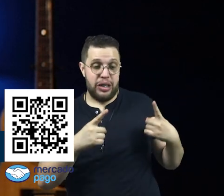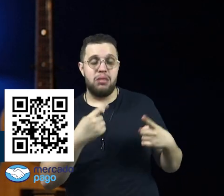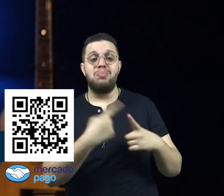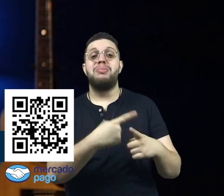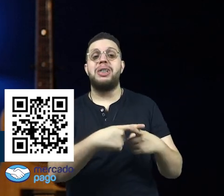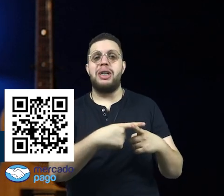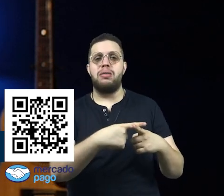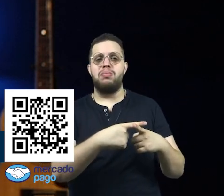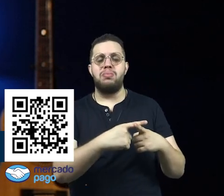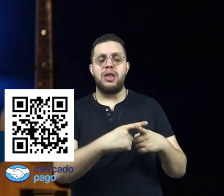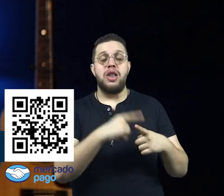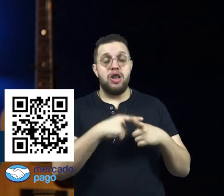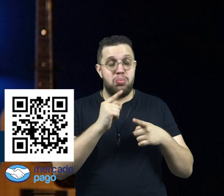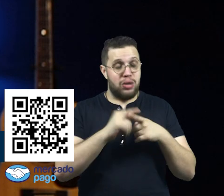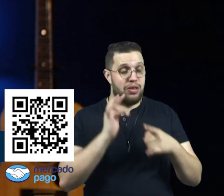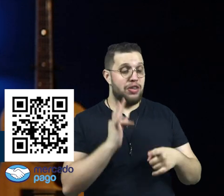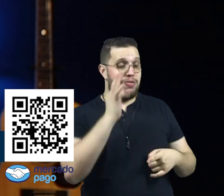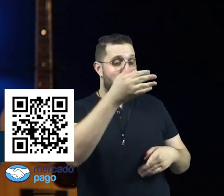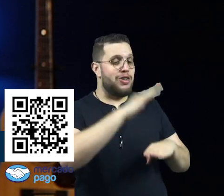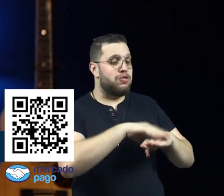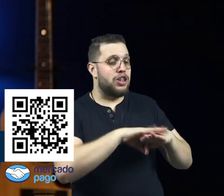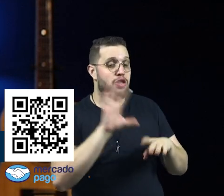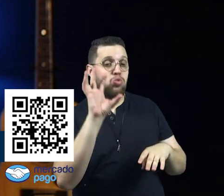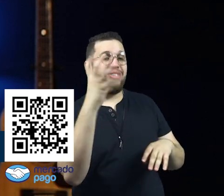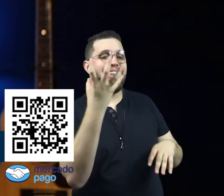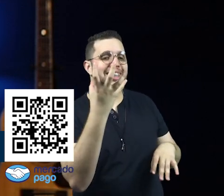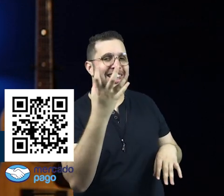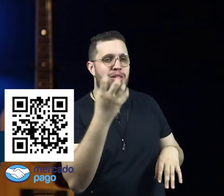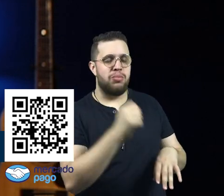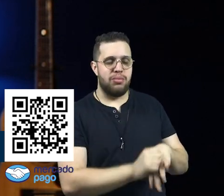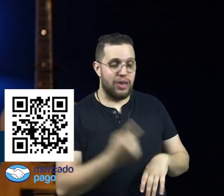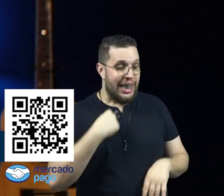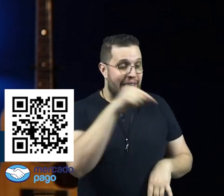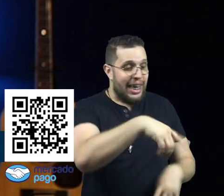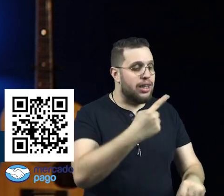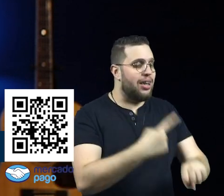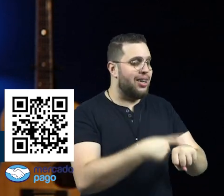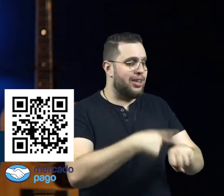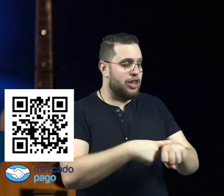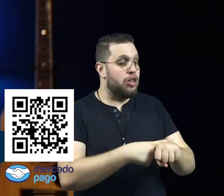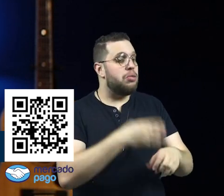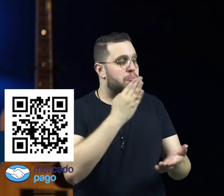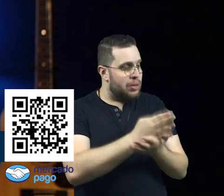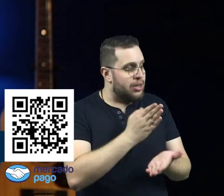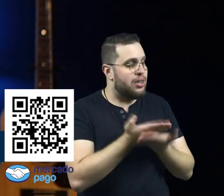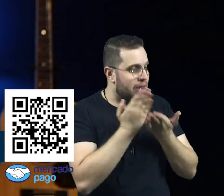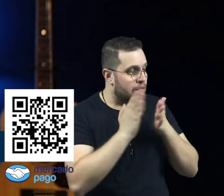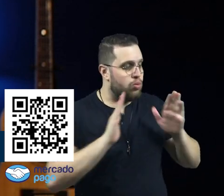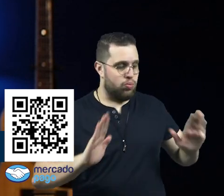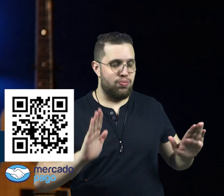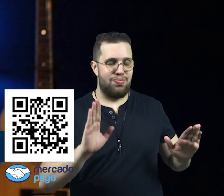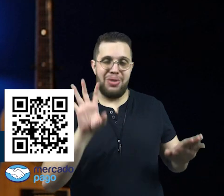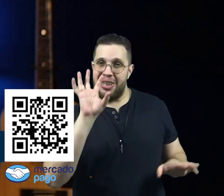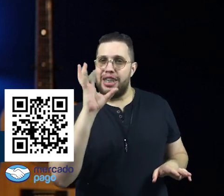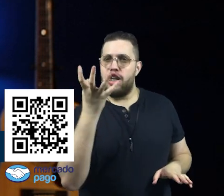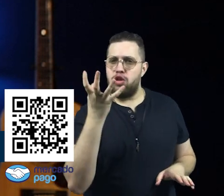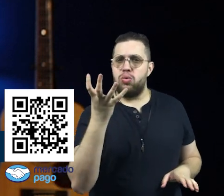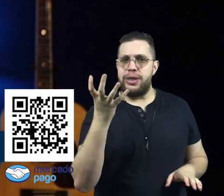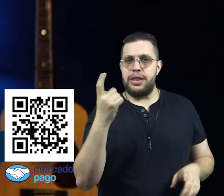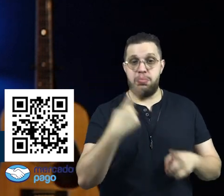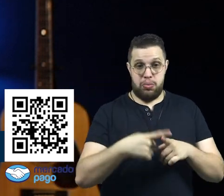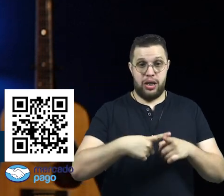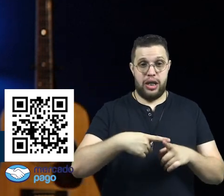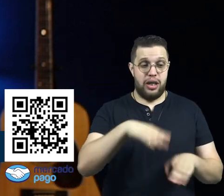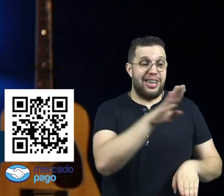aquilo vai produzir um efeito. Aquele castigo, aquele momento não pode ser interrompido. É algo que a